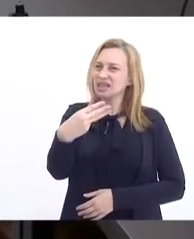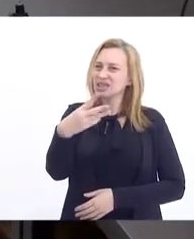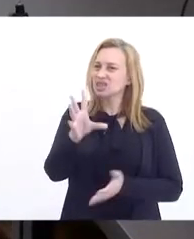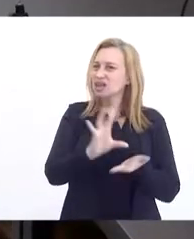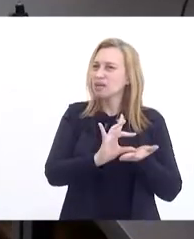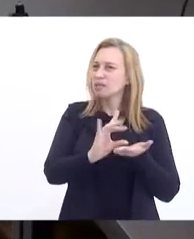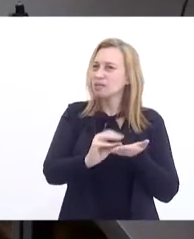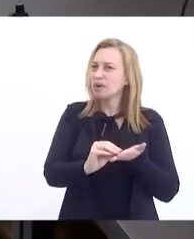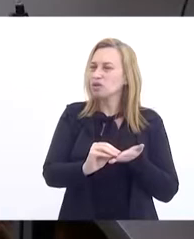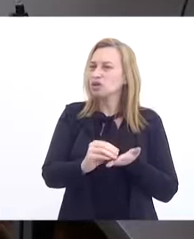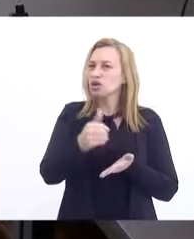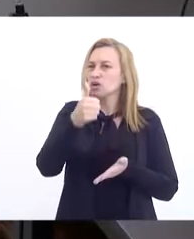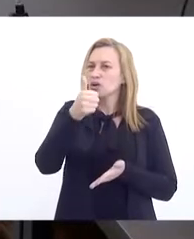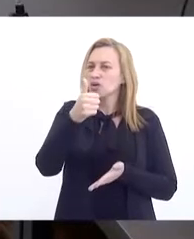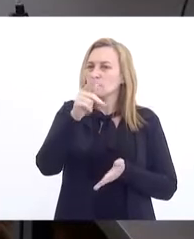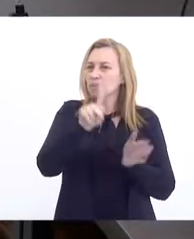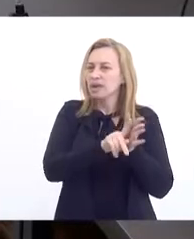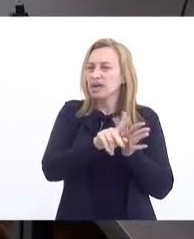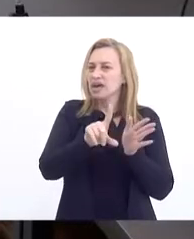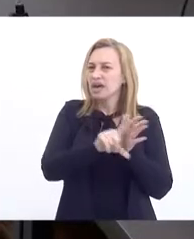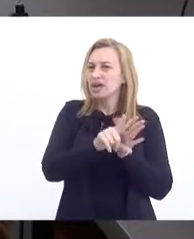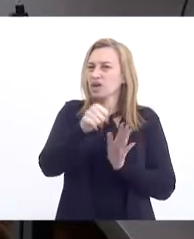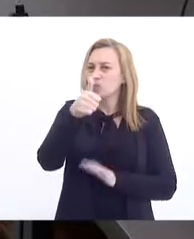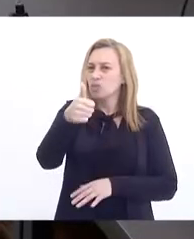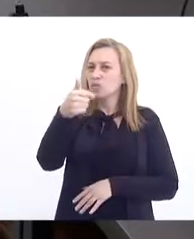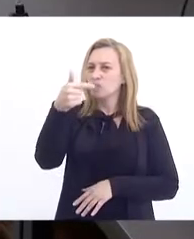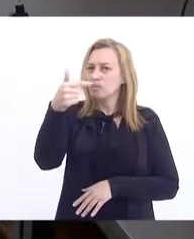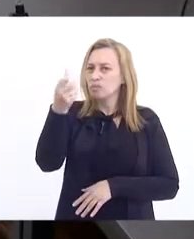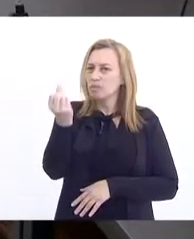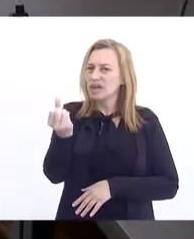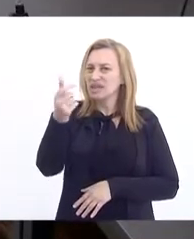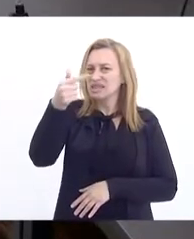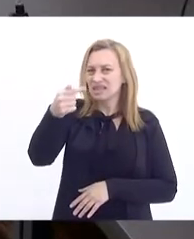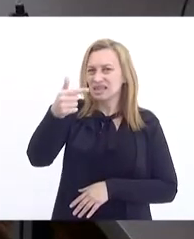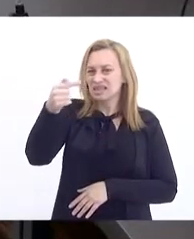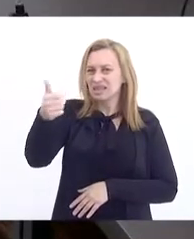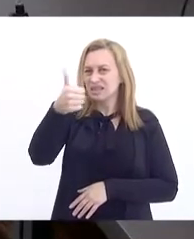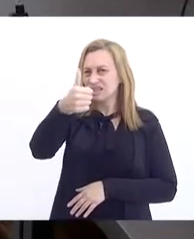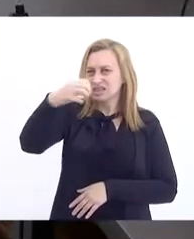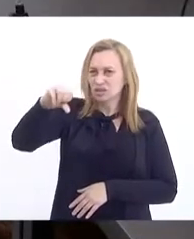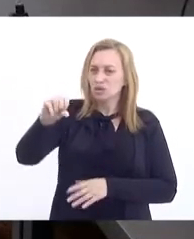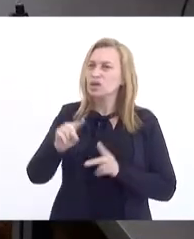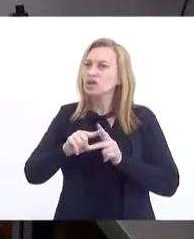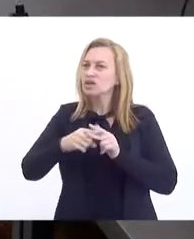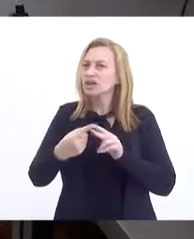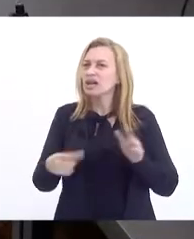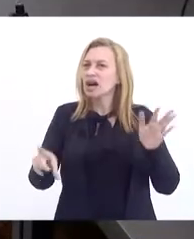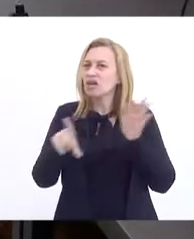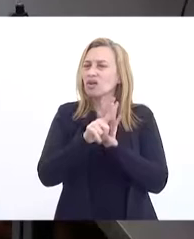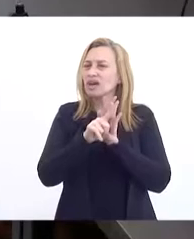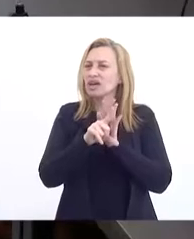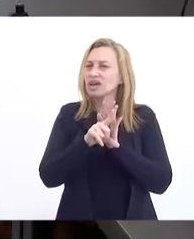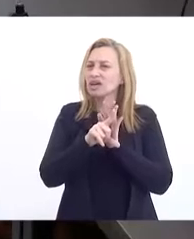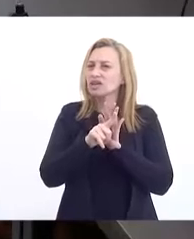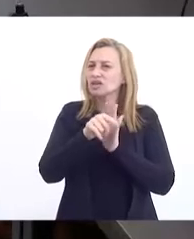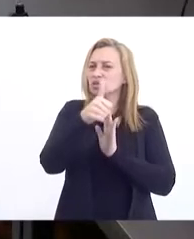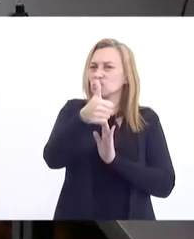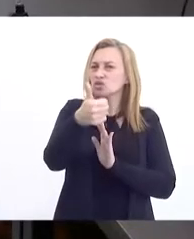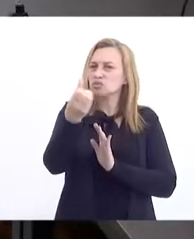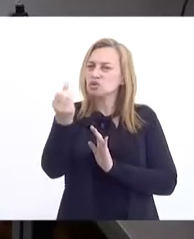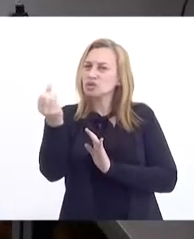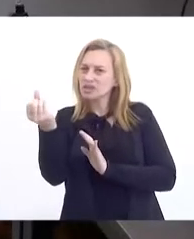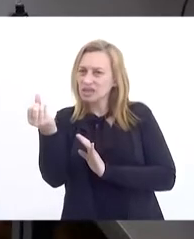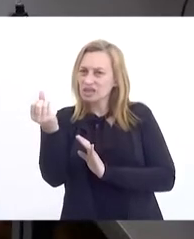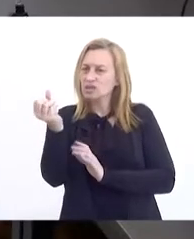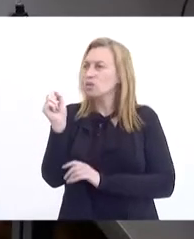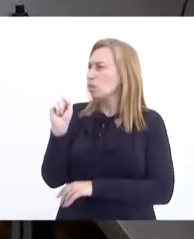o PL 1677 de 19. Que altera a lei... De 2006.